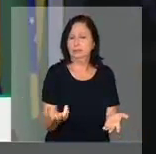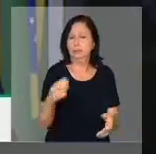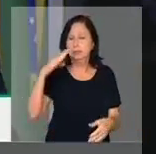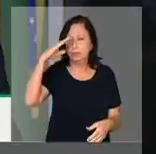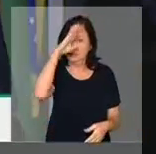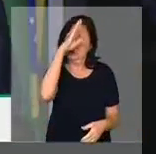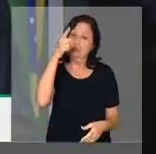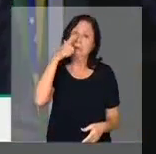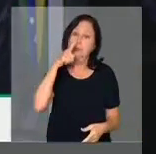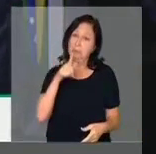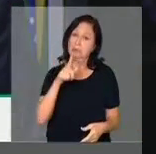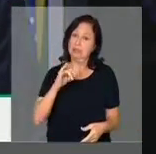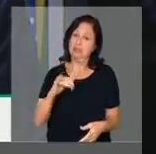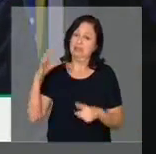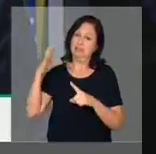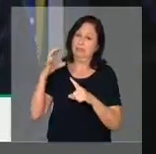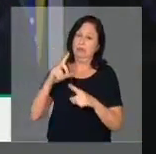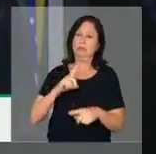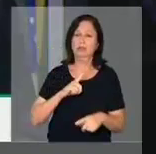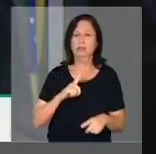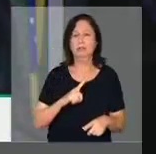presidente da República.